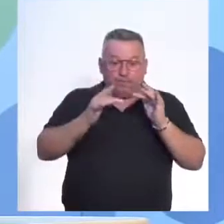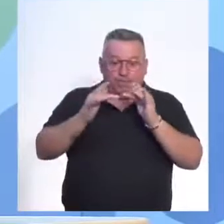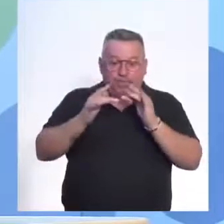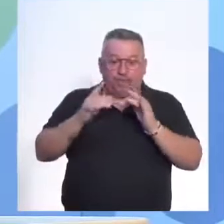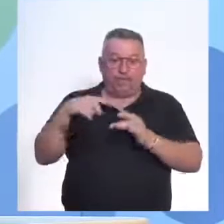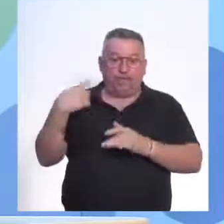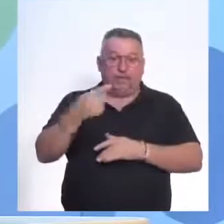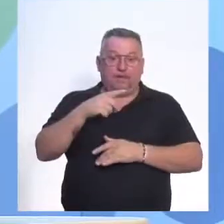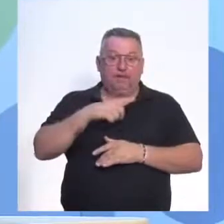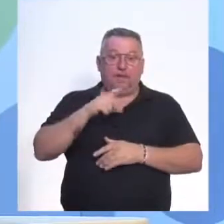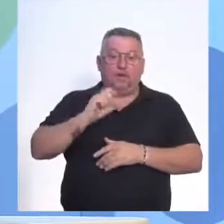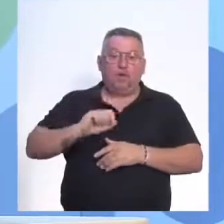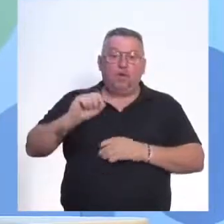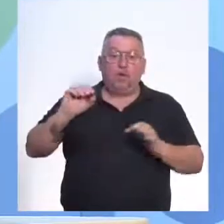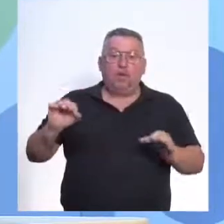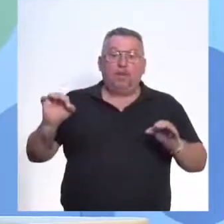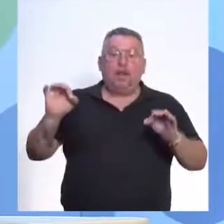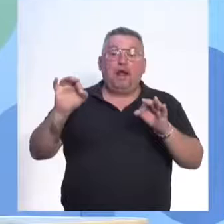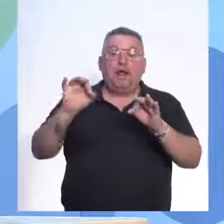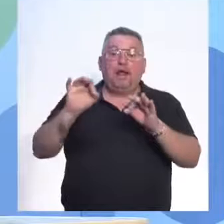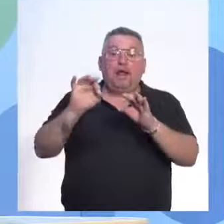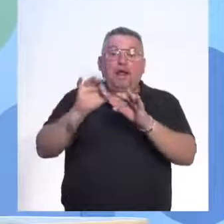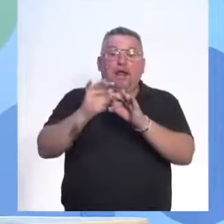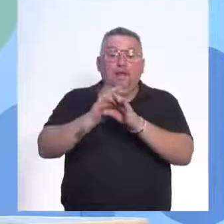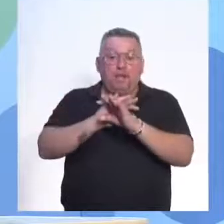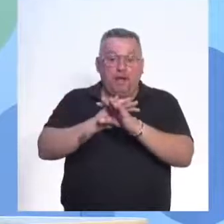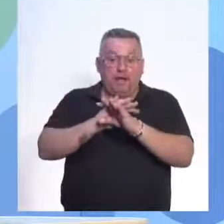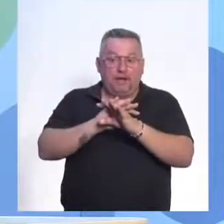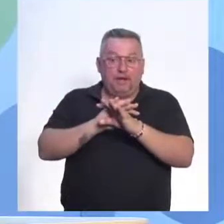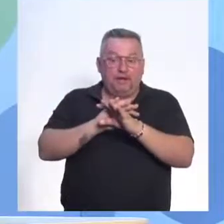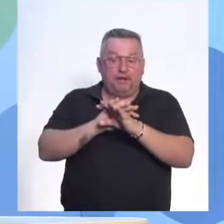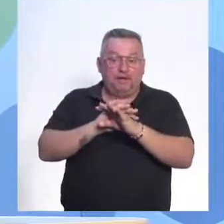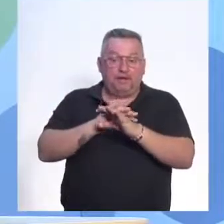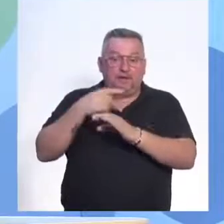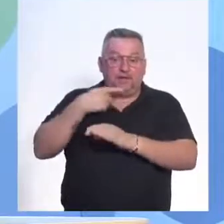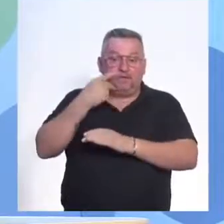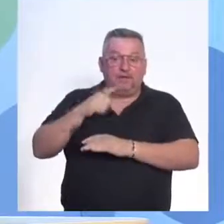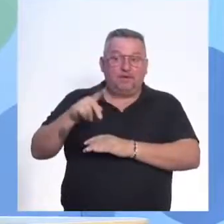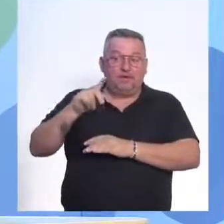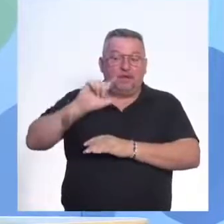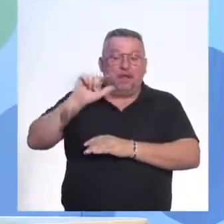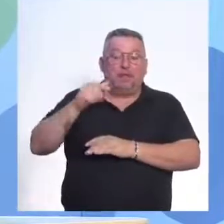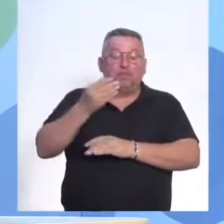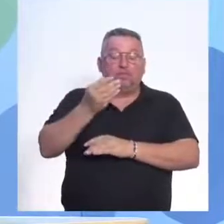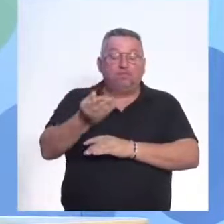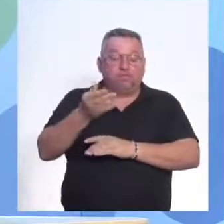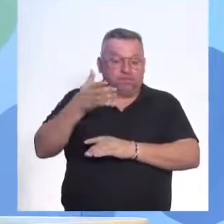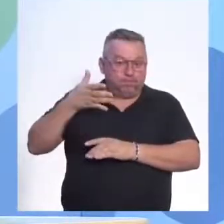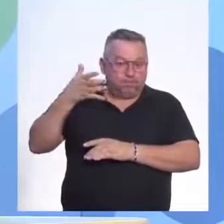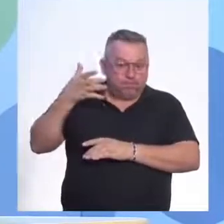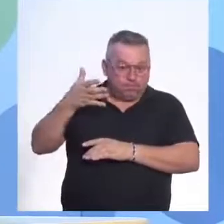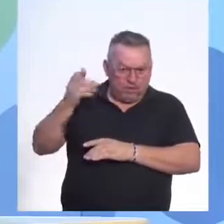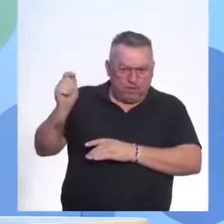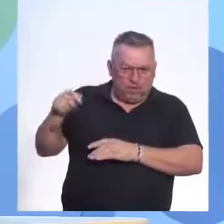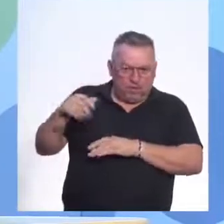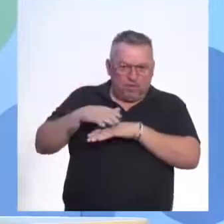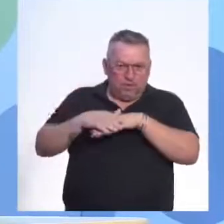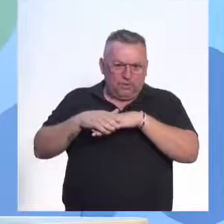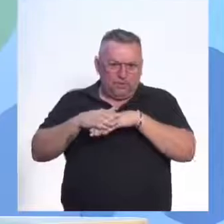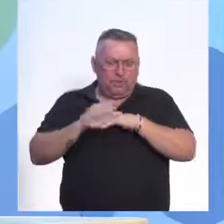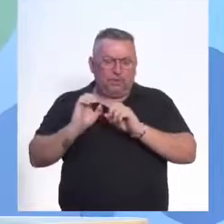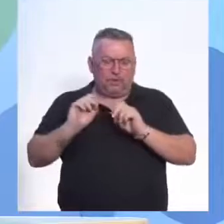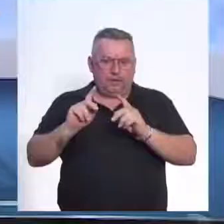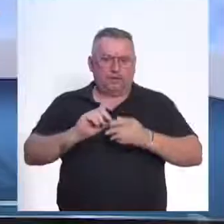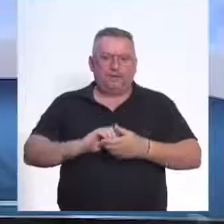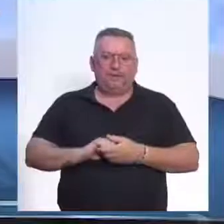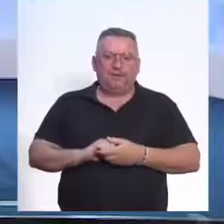e a gente interage quando ele terminar a transmissão dele. Ele falar, passo a palavra. Aí a gente comenta e conversa com ele.